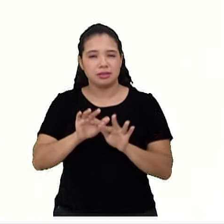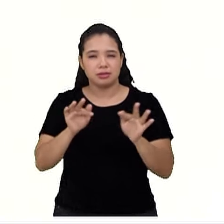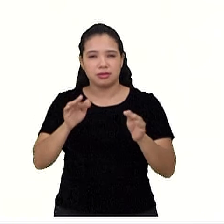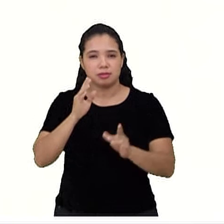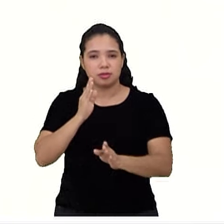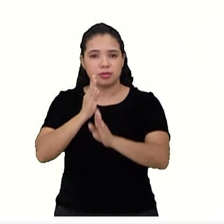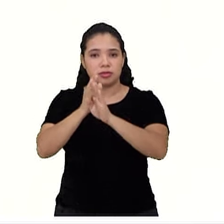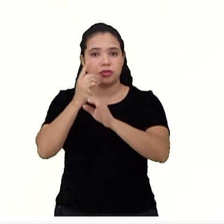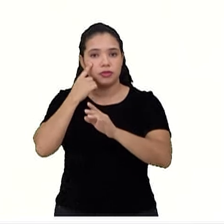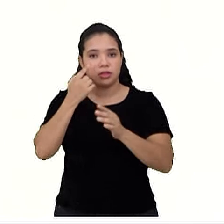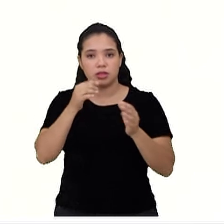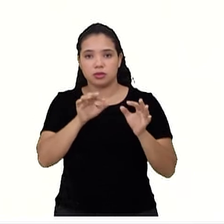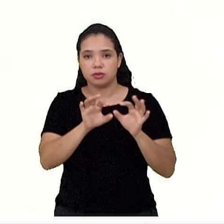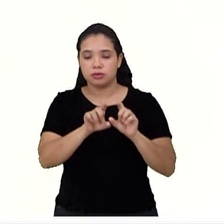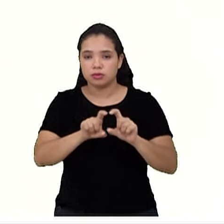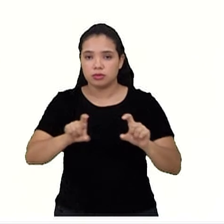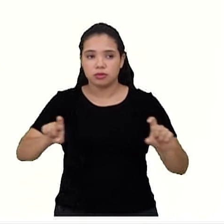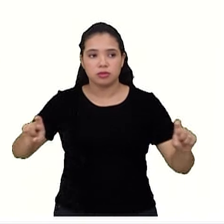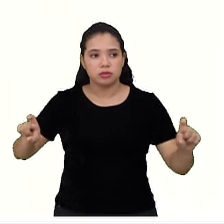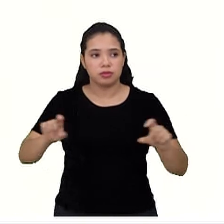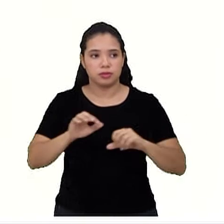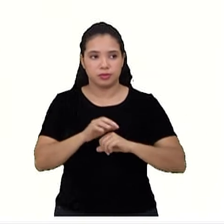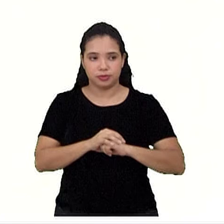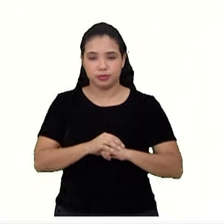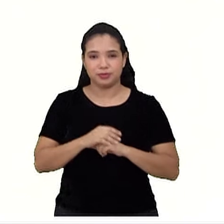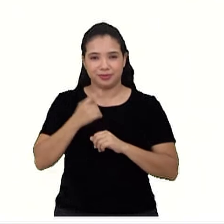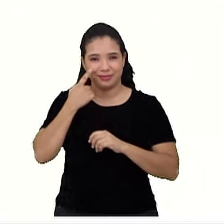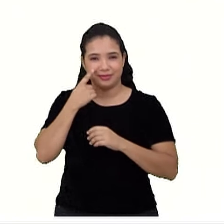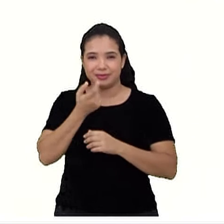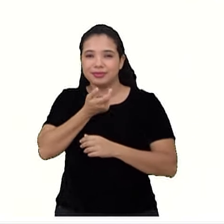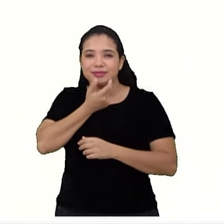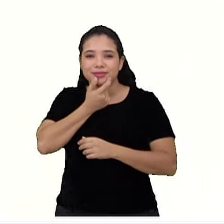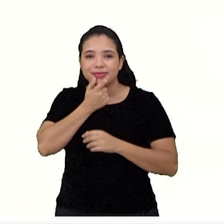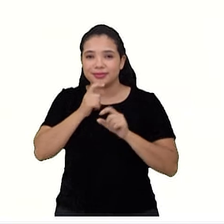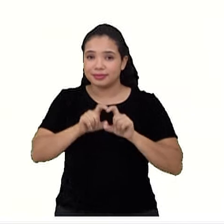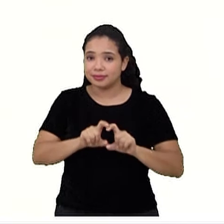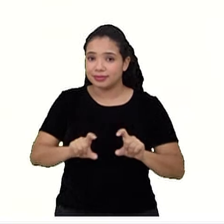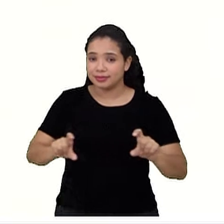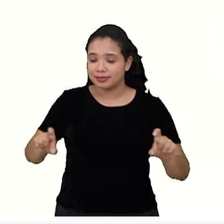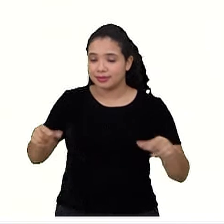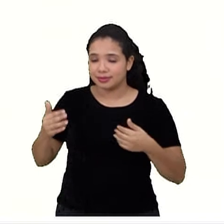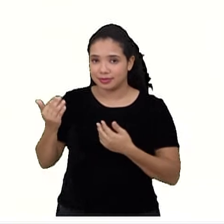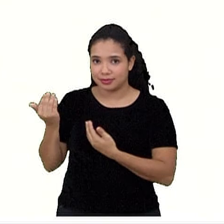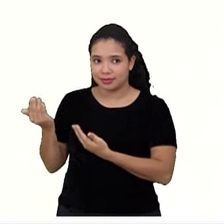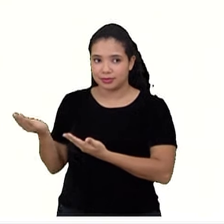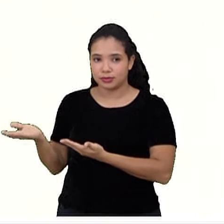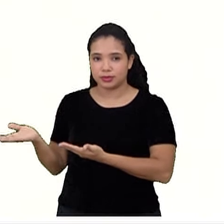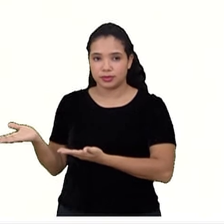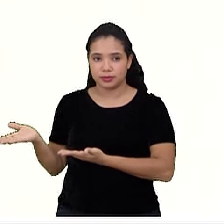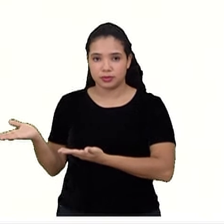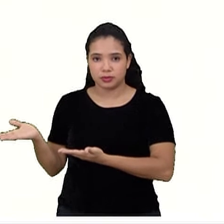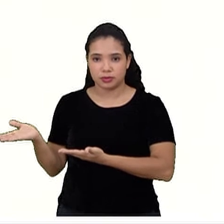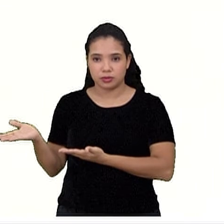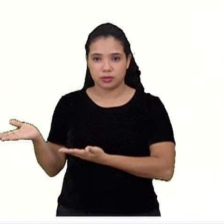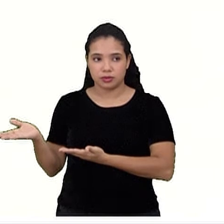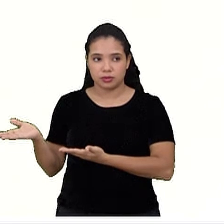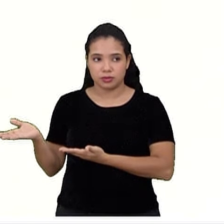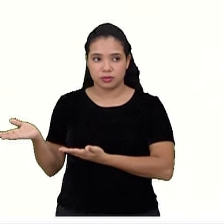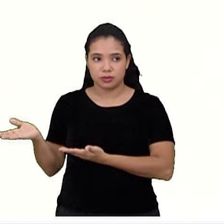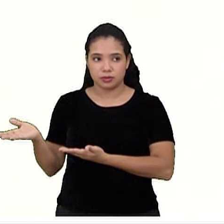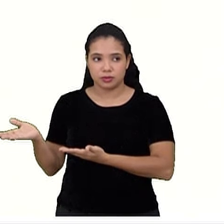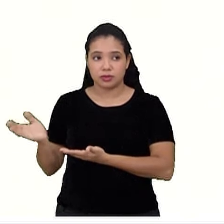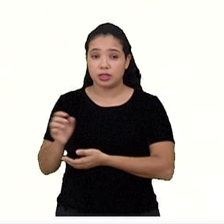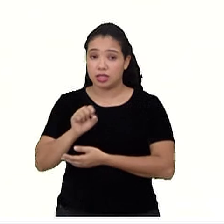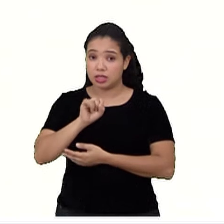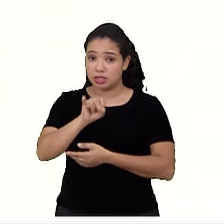exemplo aí na tela. If you don't treat your health well, you die earlier.